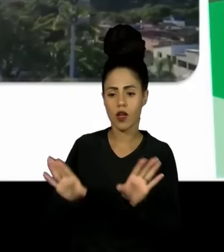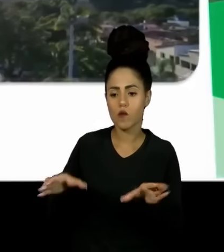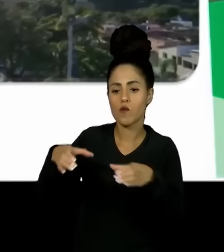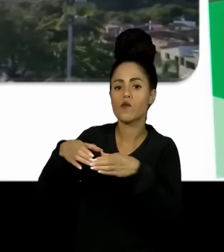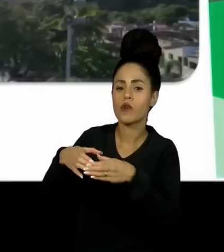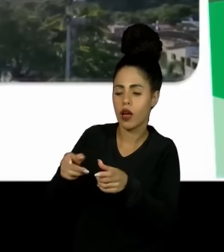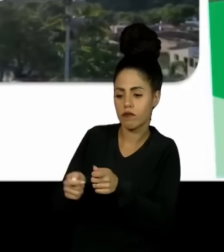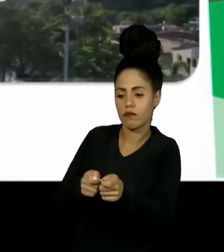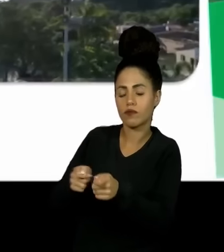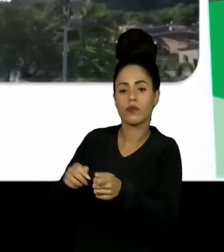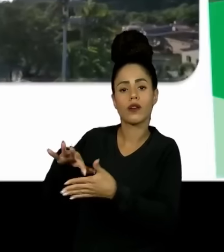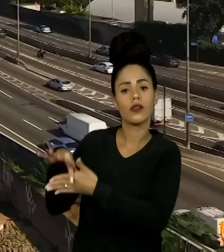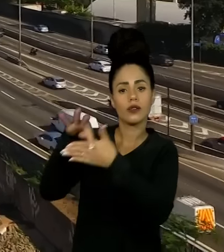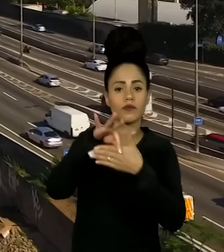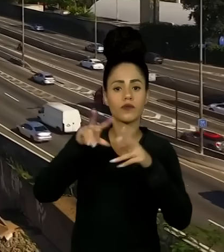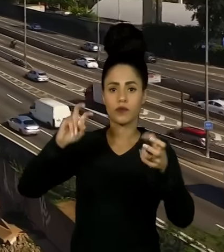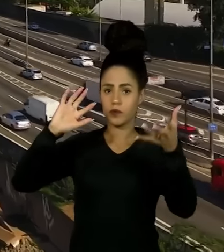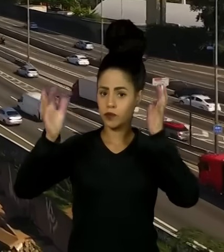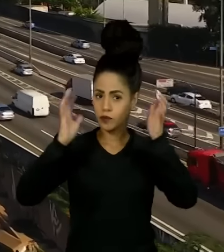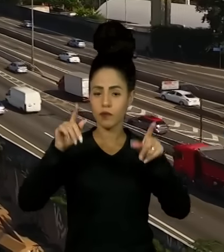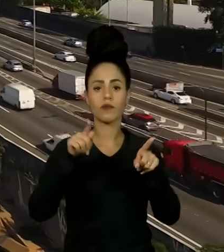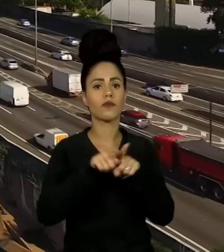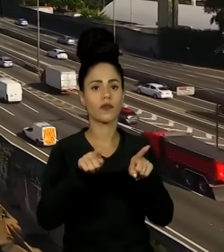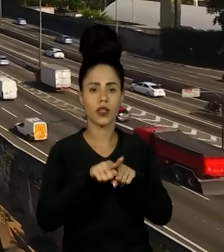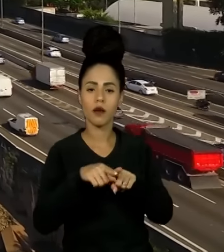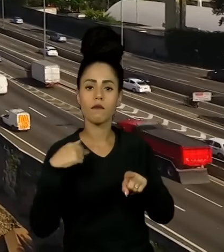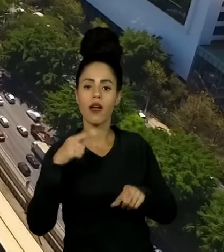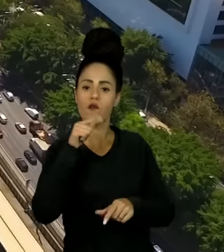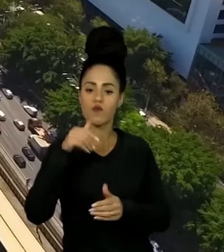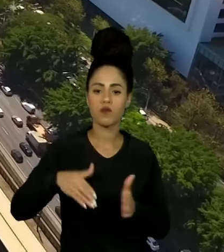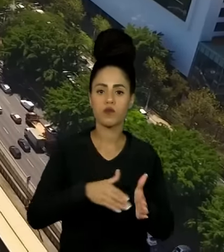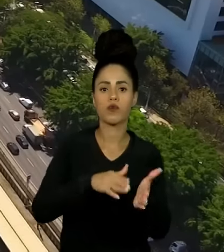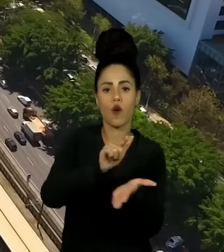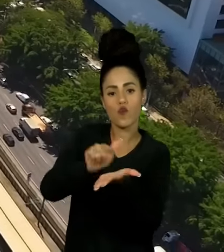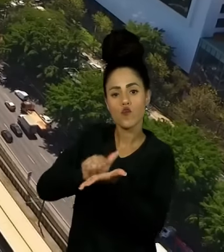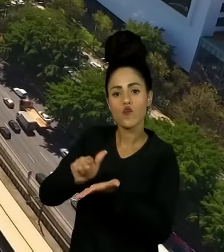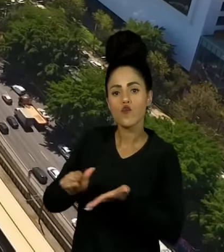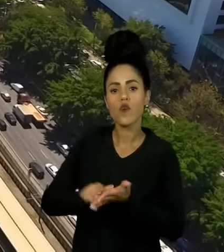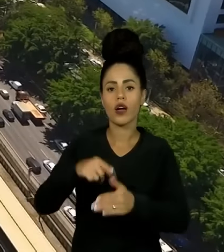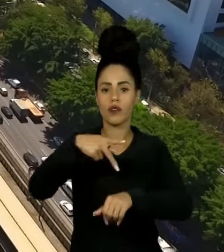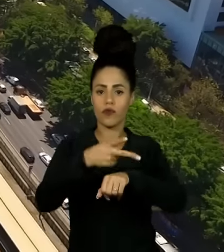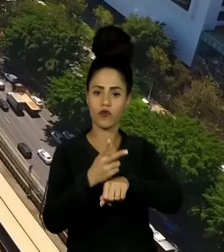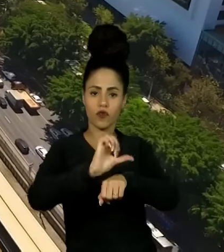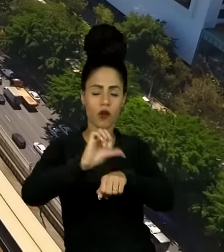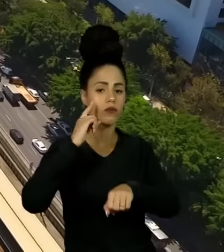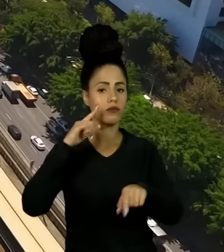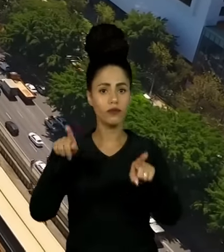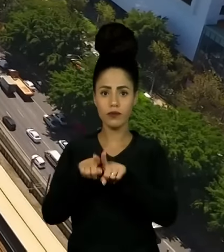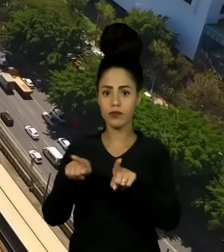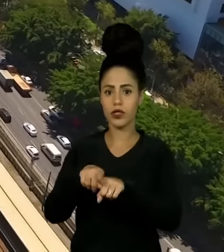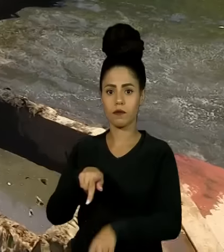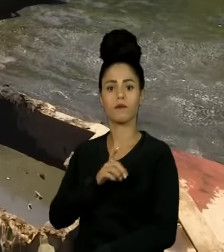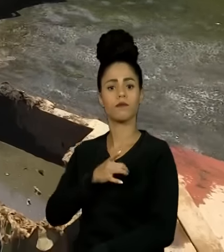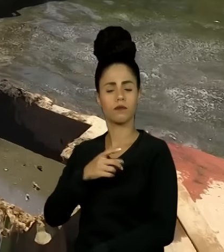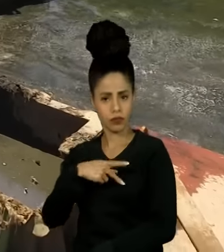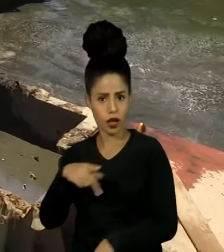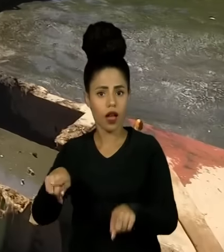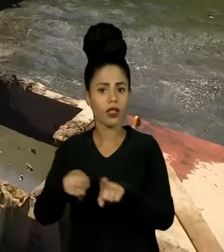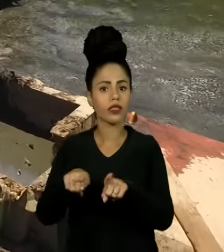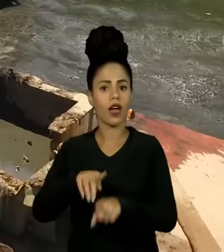gestão das alterações do clima, a revitalização dos rios Tietê e Pinheiros e parcerias com o setor privado para